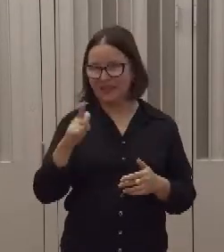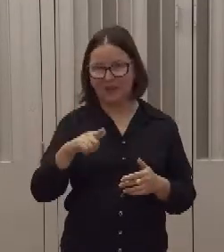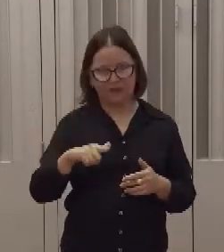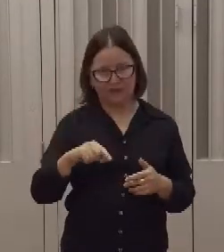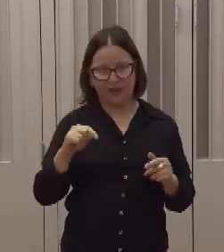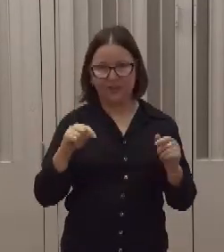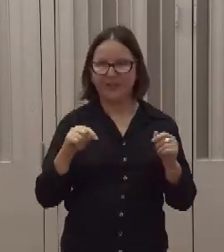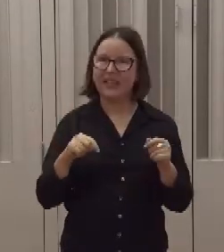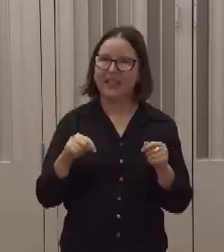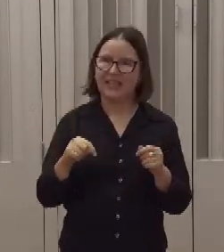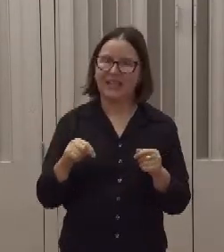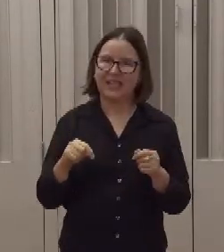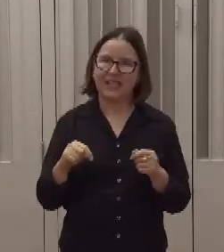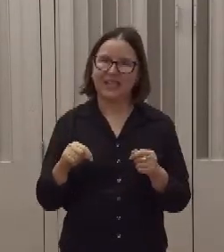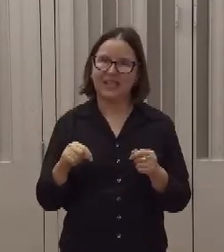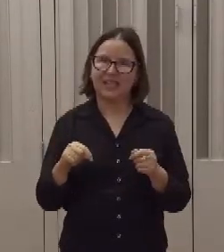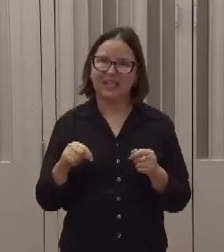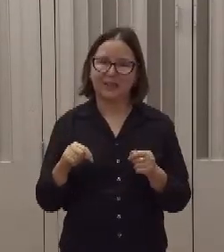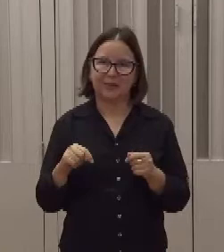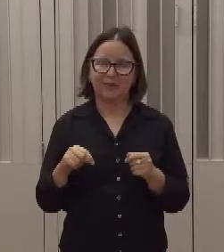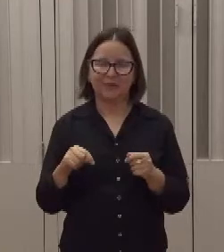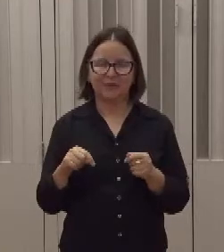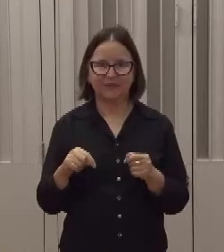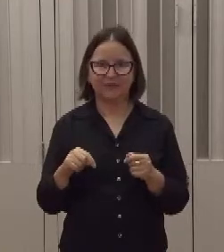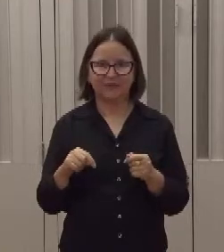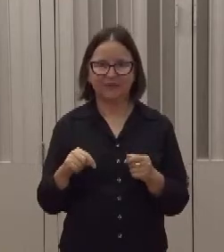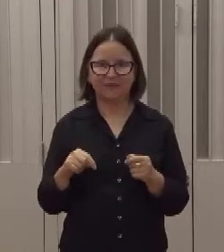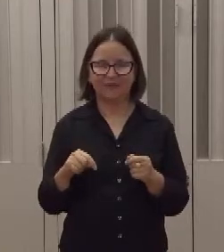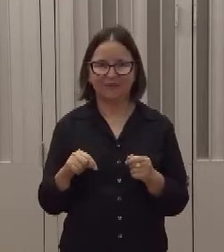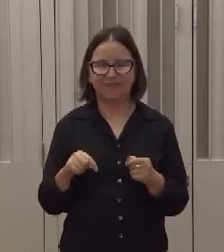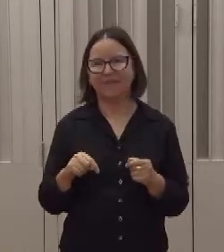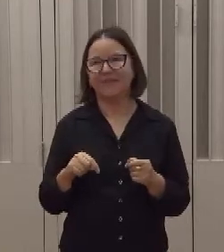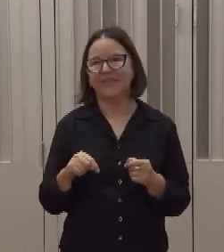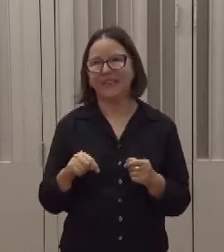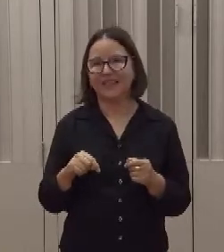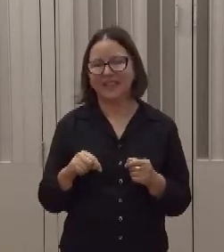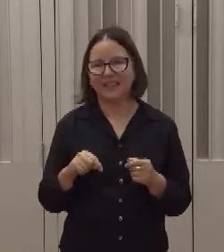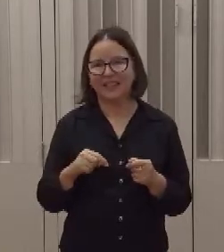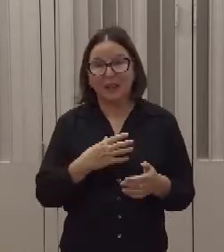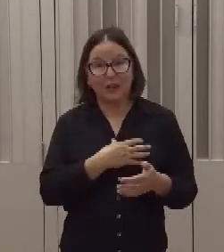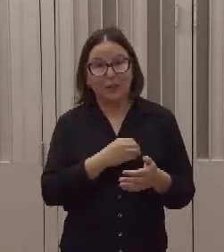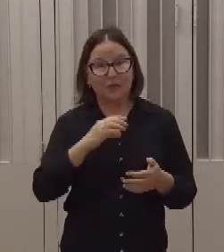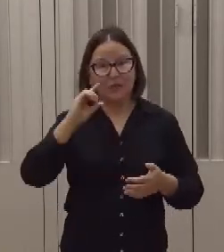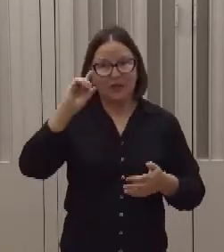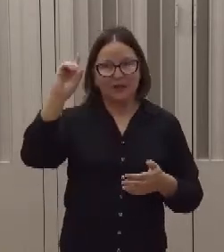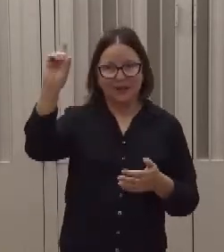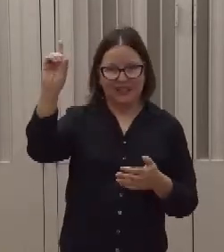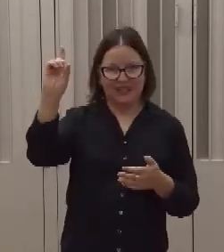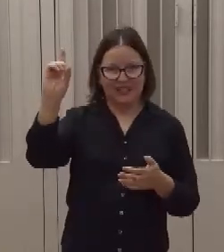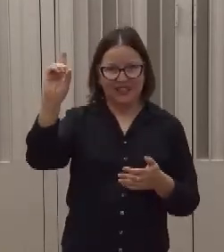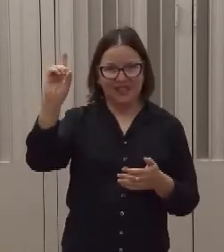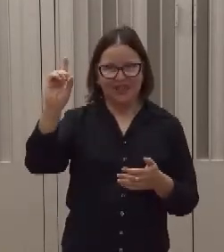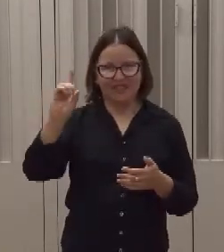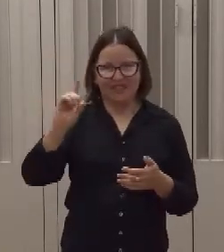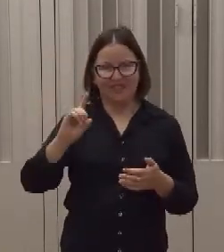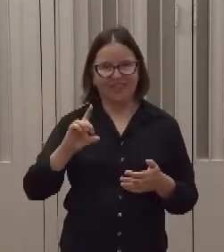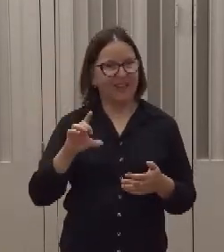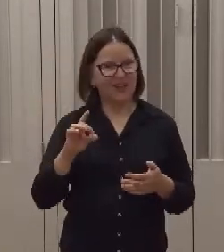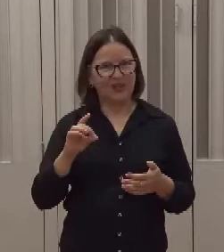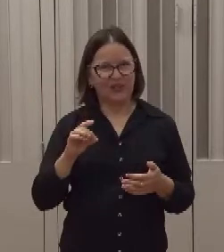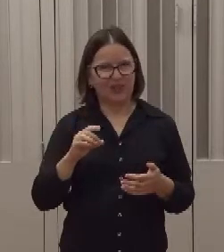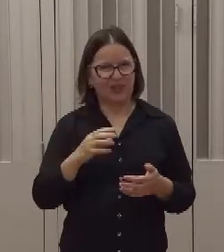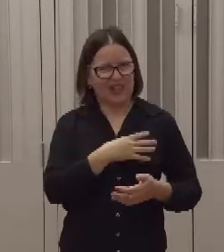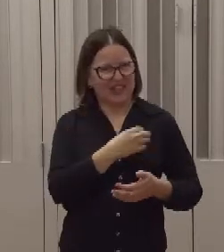Jesus fosse apenas um homem, e nele não houvesse divindade alguma, ele estaria manchado pelo pecado.